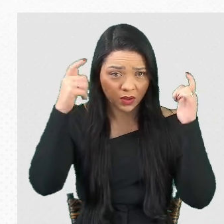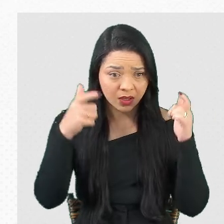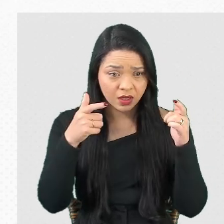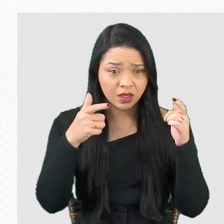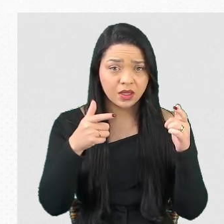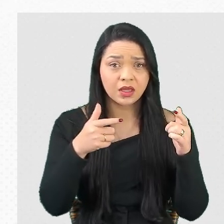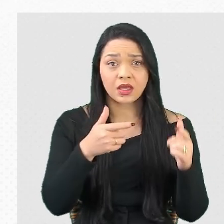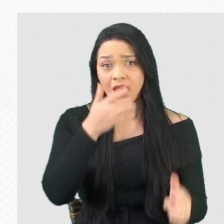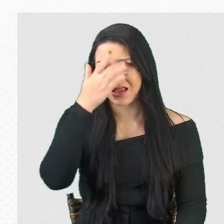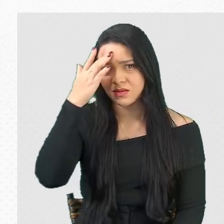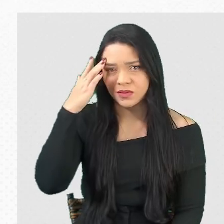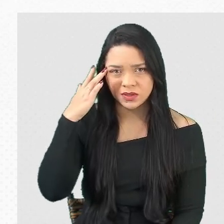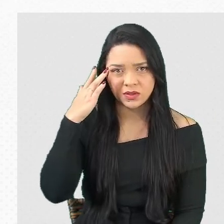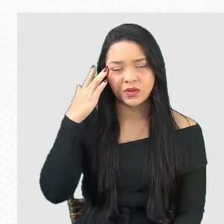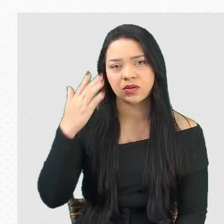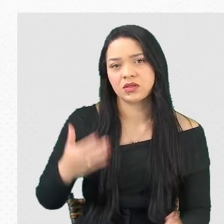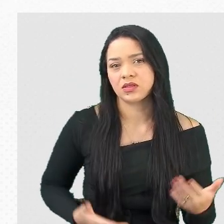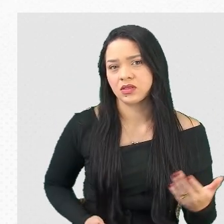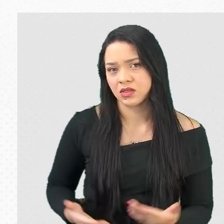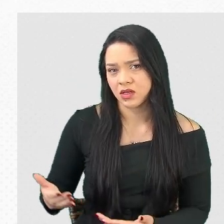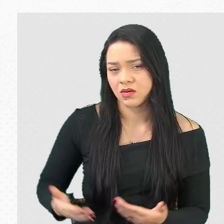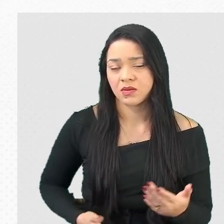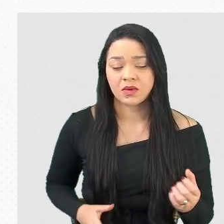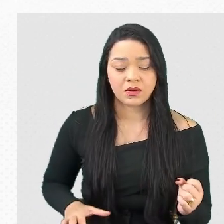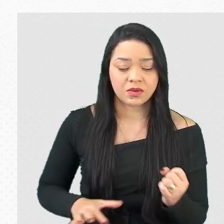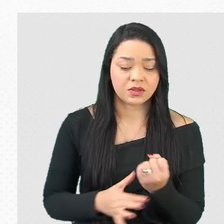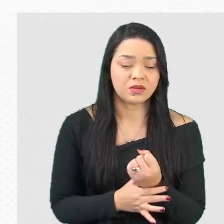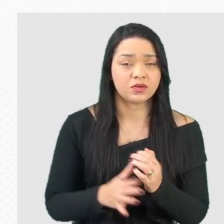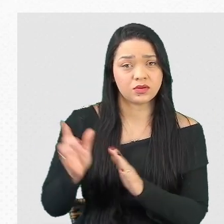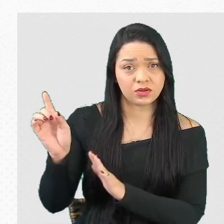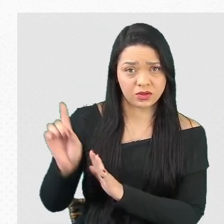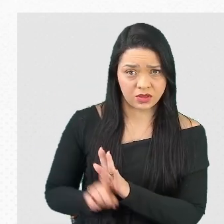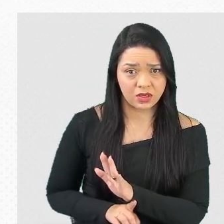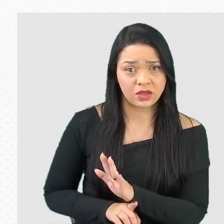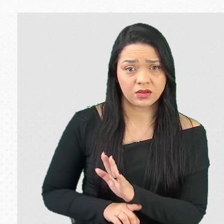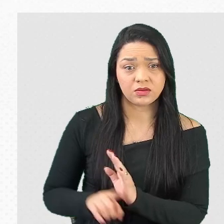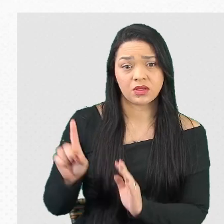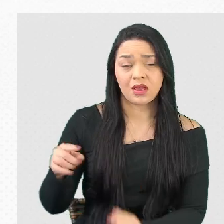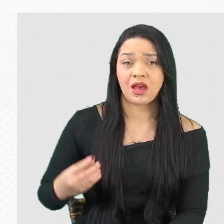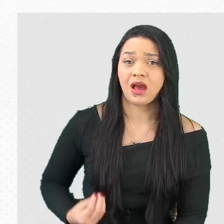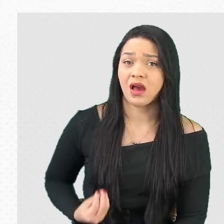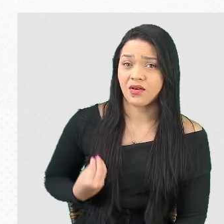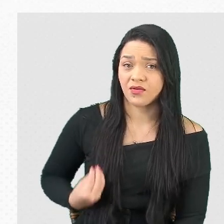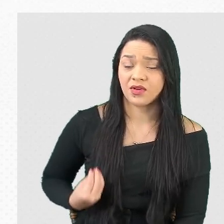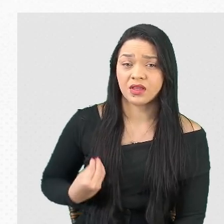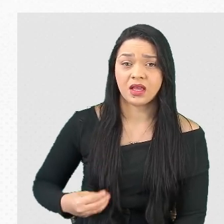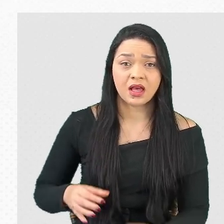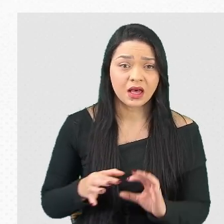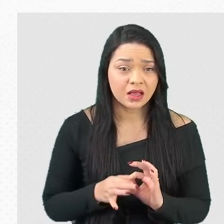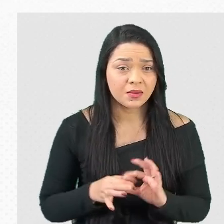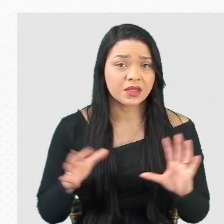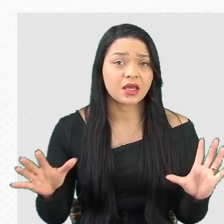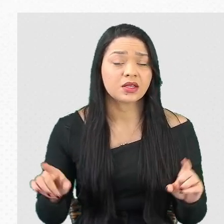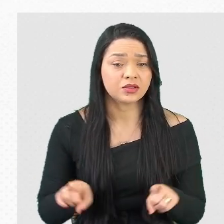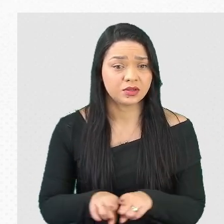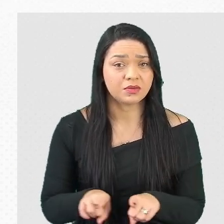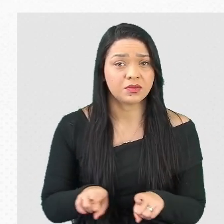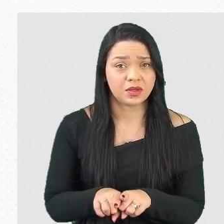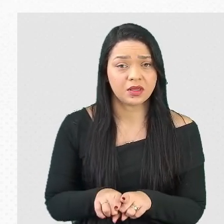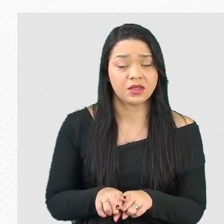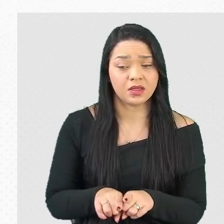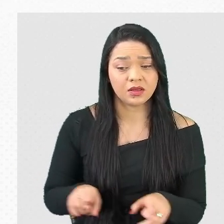seus governados para a proteção dos direitos, que seriam a vida, a liberdade e a